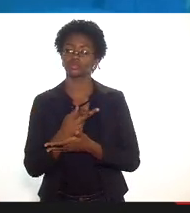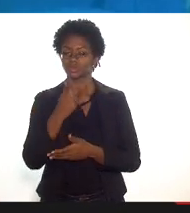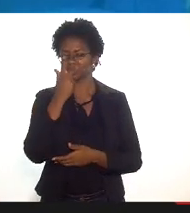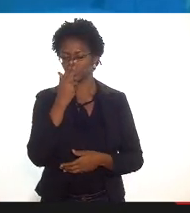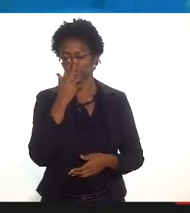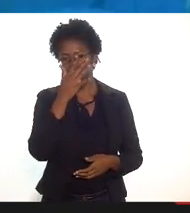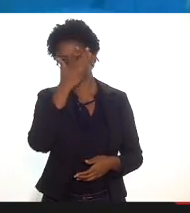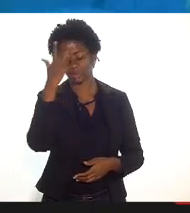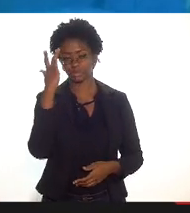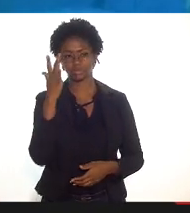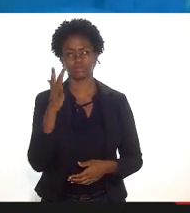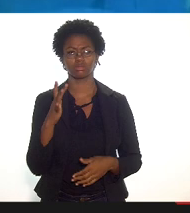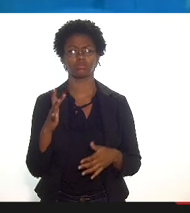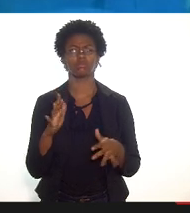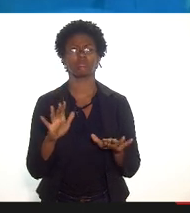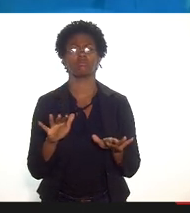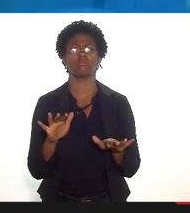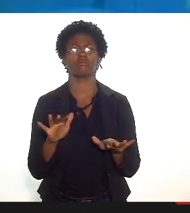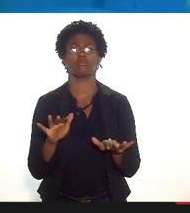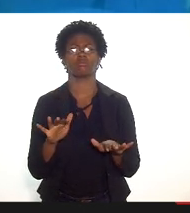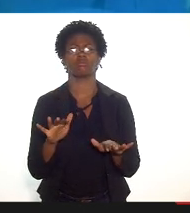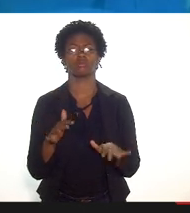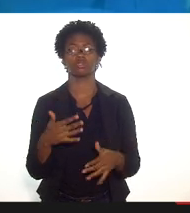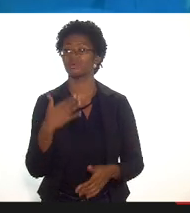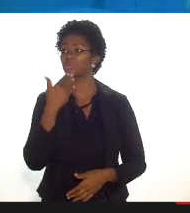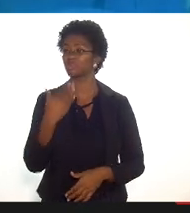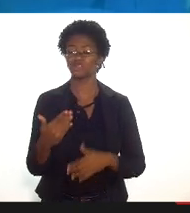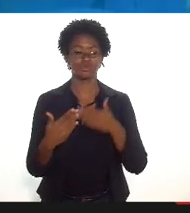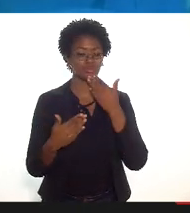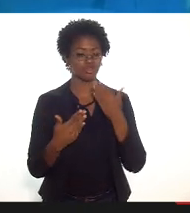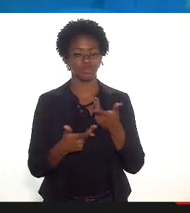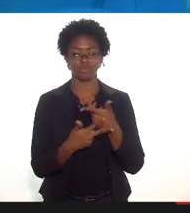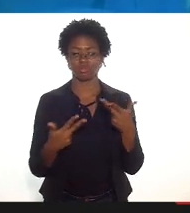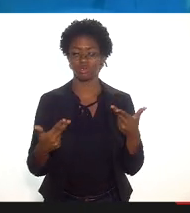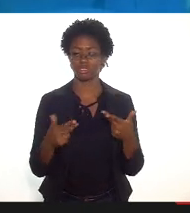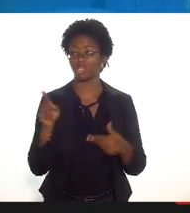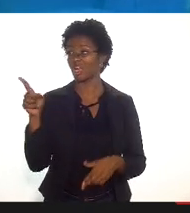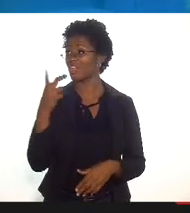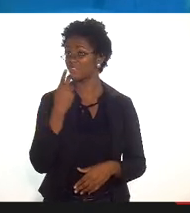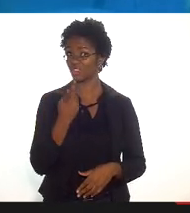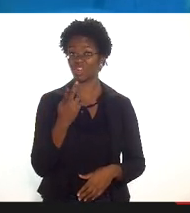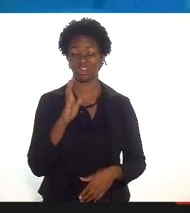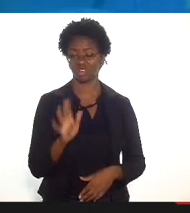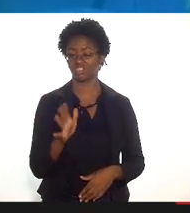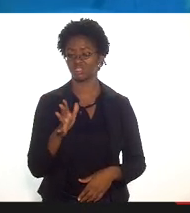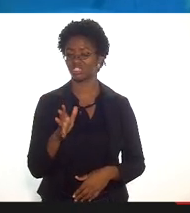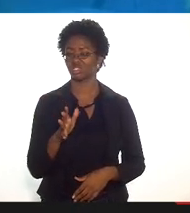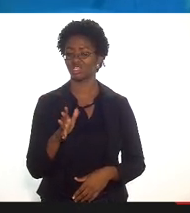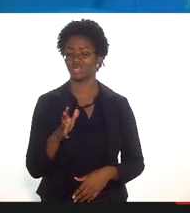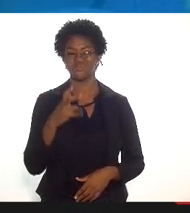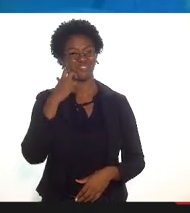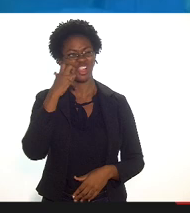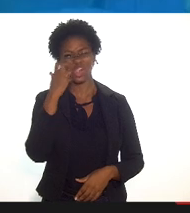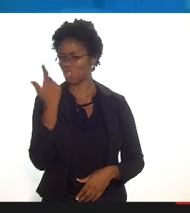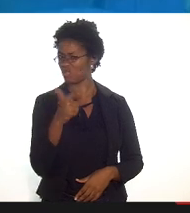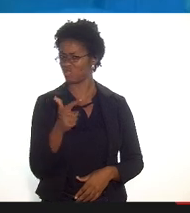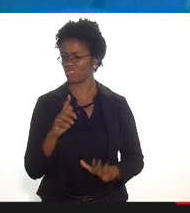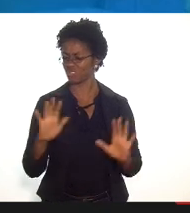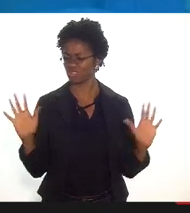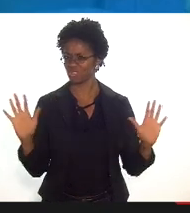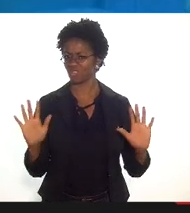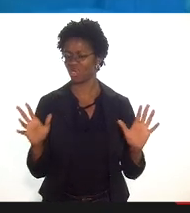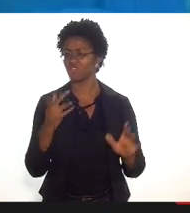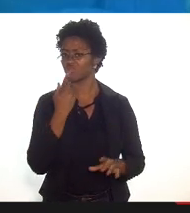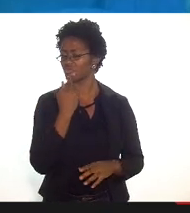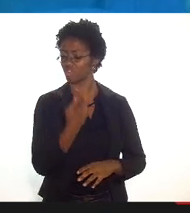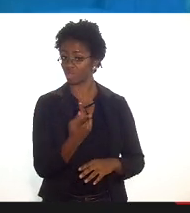ficaram anestesiadas e estão cobrando coisas. O camarada já disse, sem a menor vergonha, na